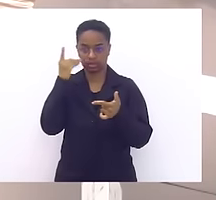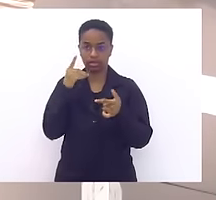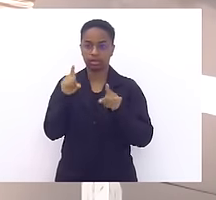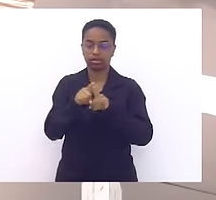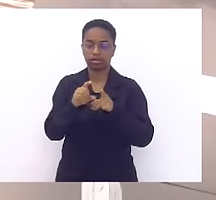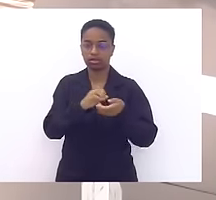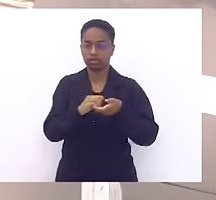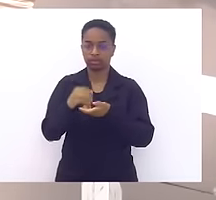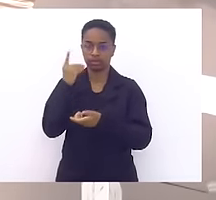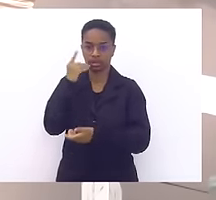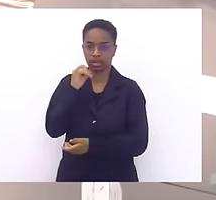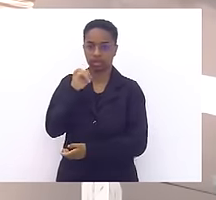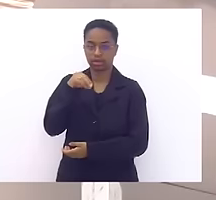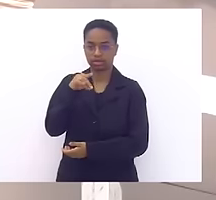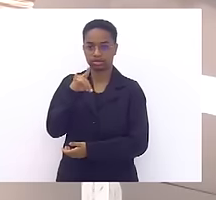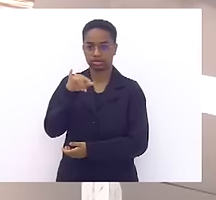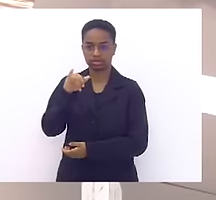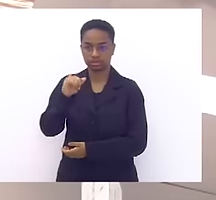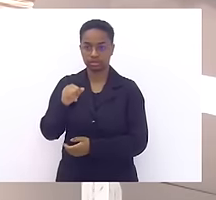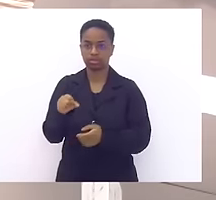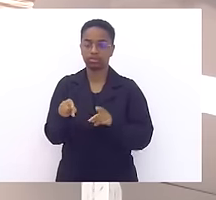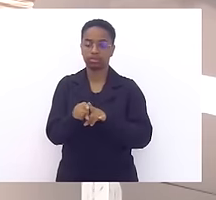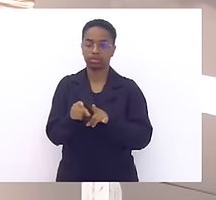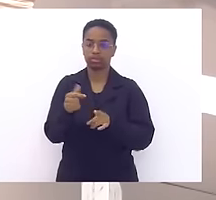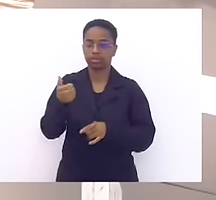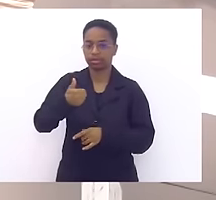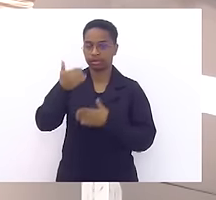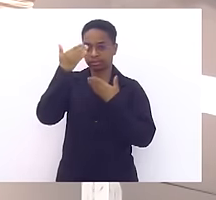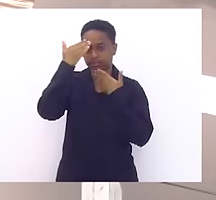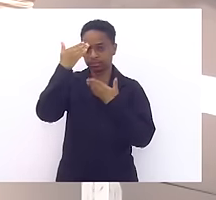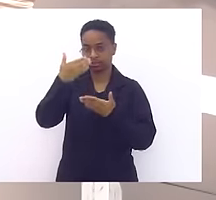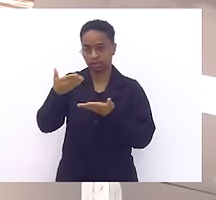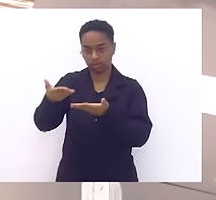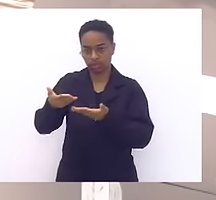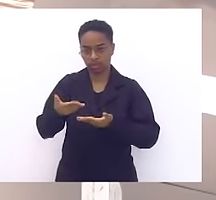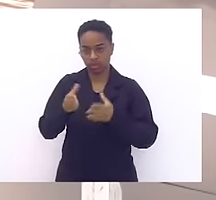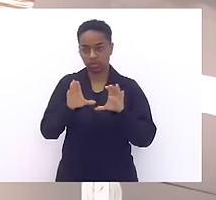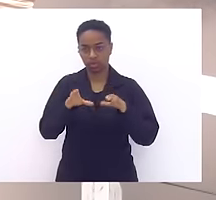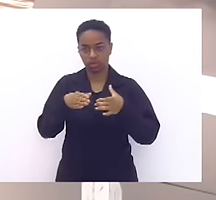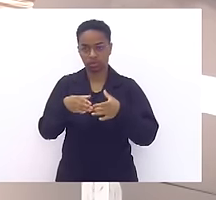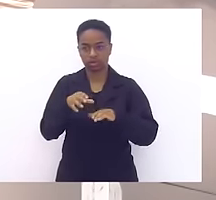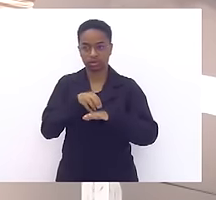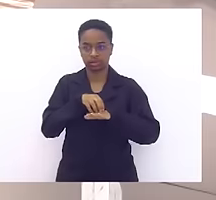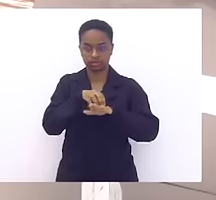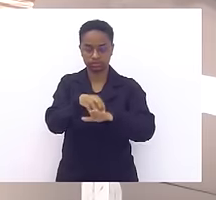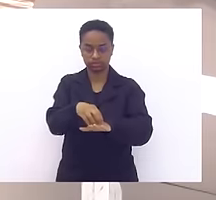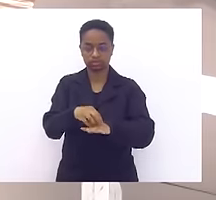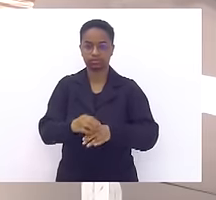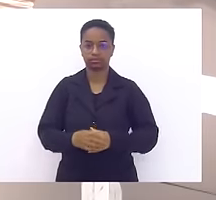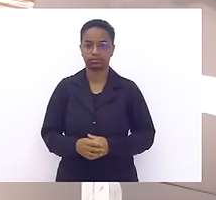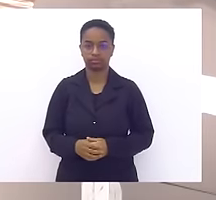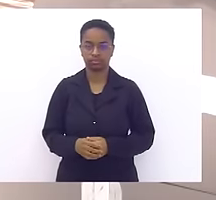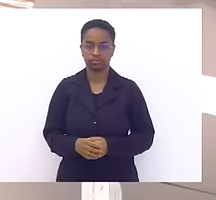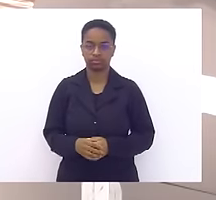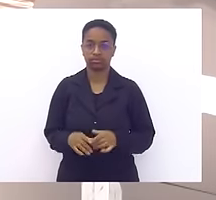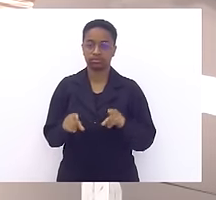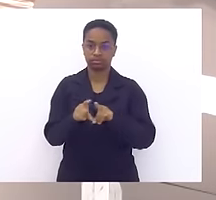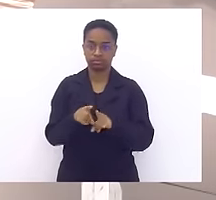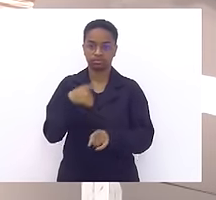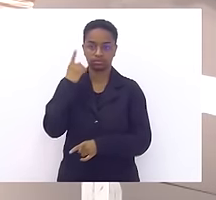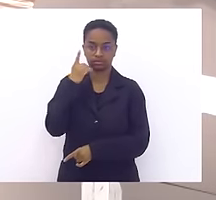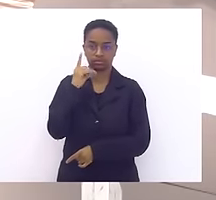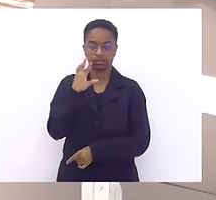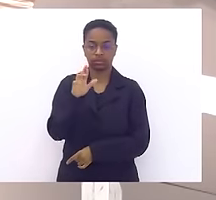é Primeiramente vou agradecer o convite feito pela comissão de transporte na figura do mesmo Deputado Ratinho